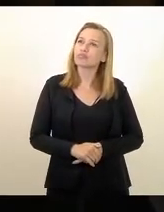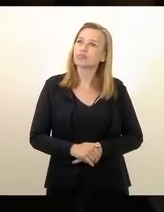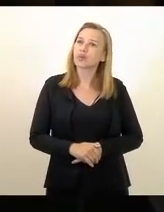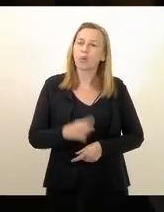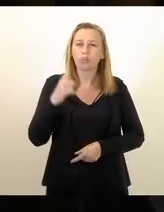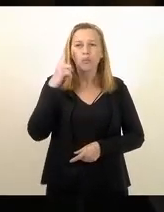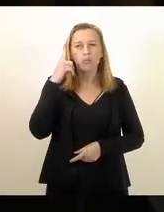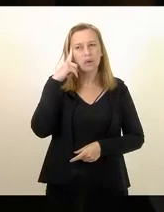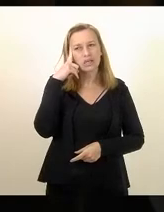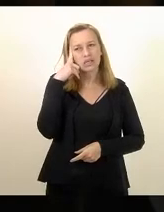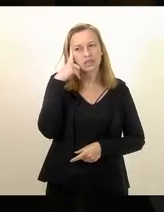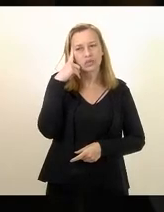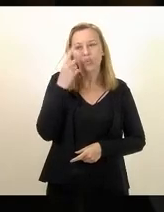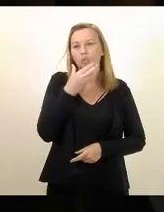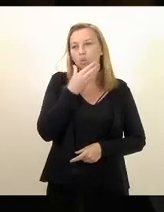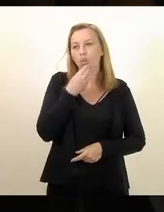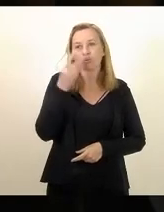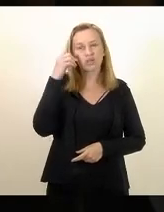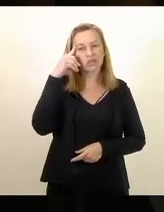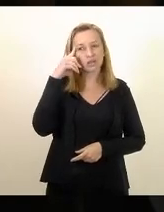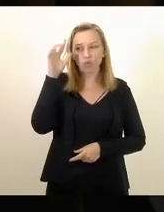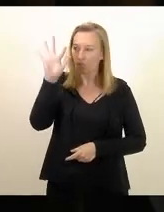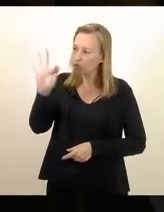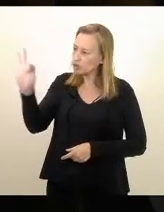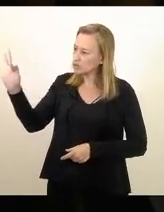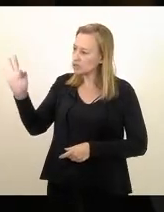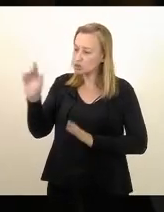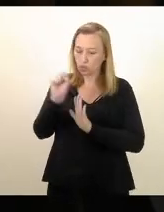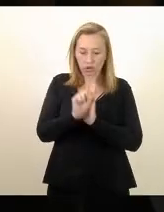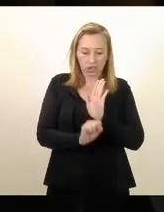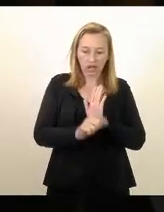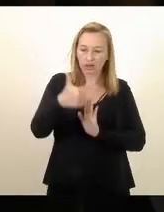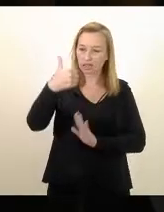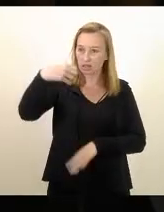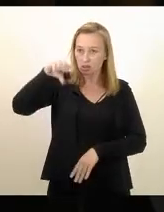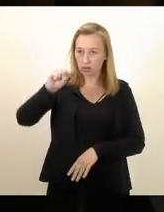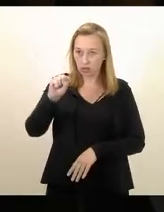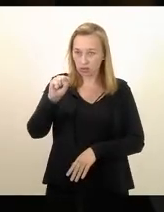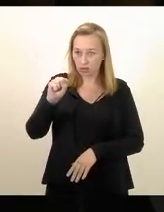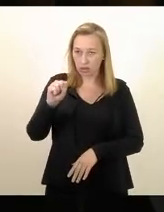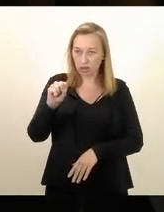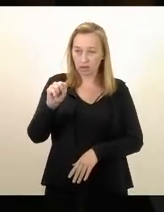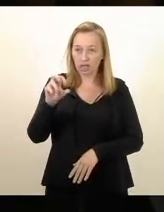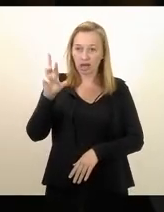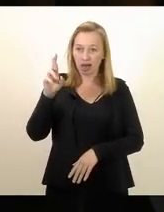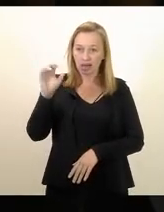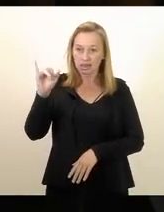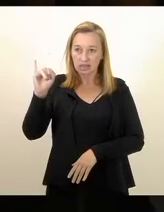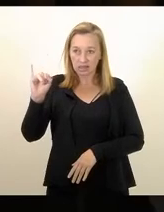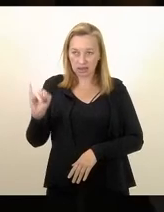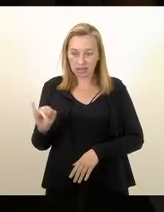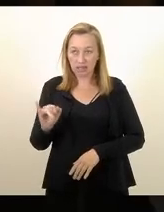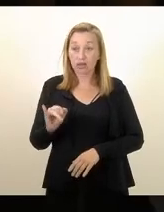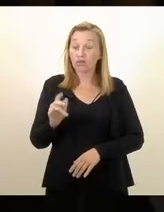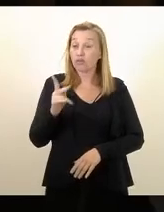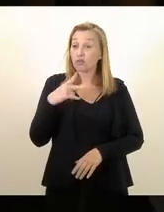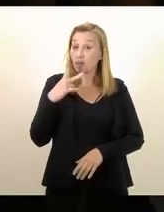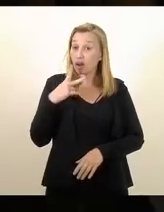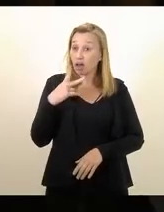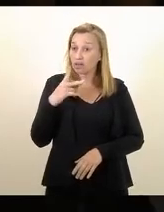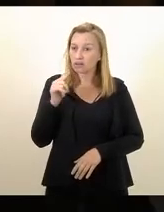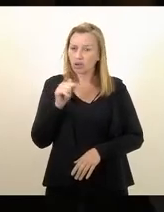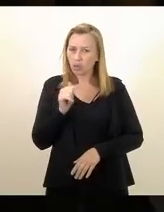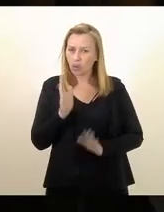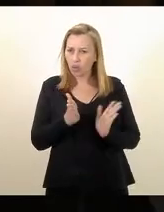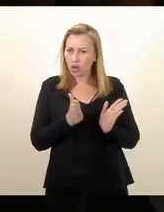pensador francês do século XVIII de Tracy que foi citado agora